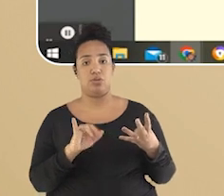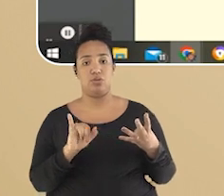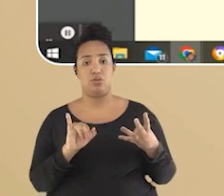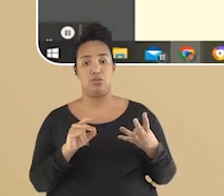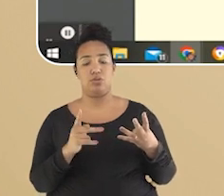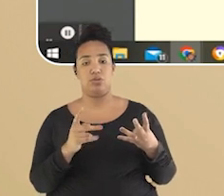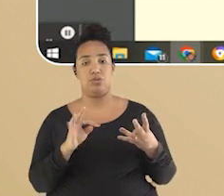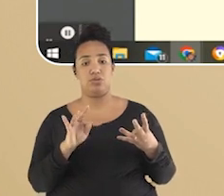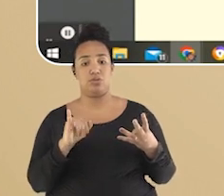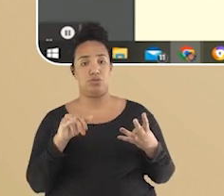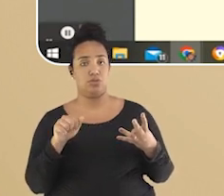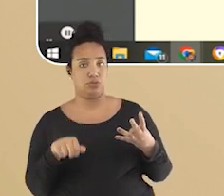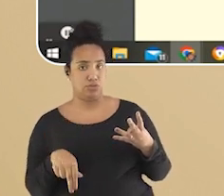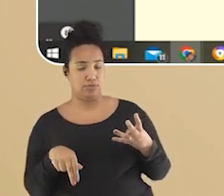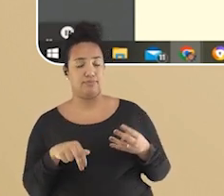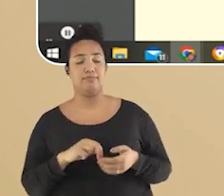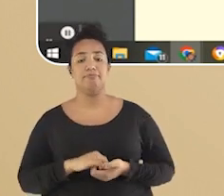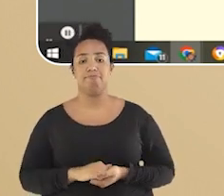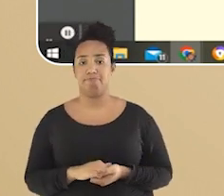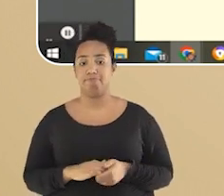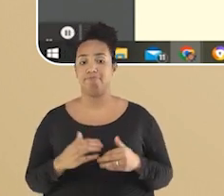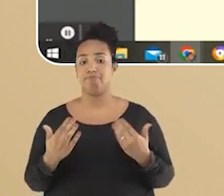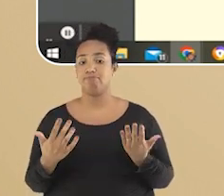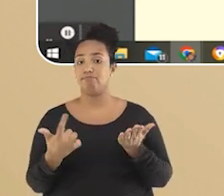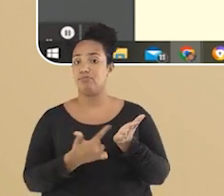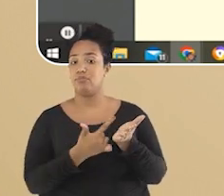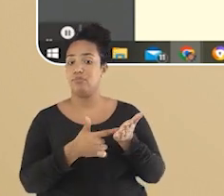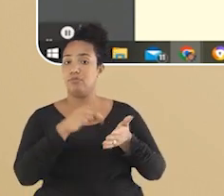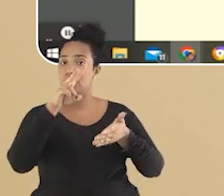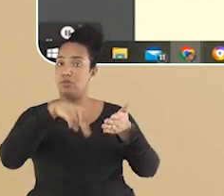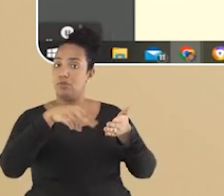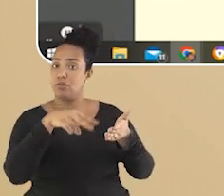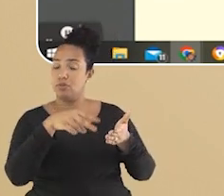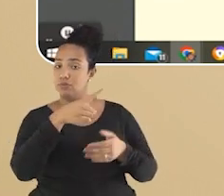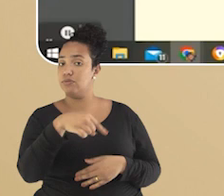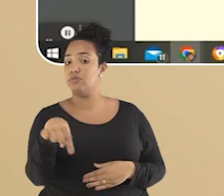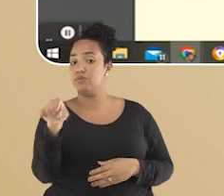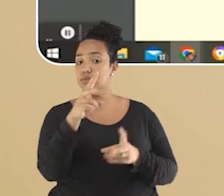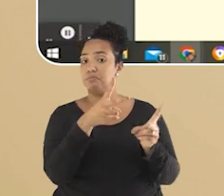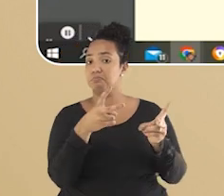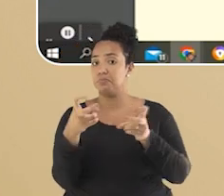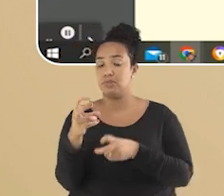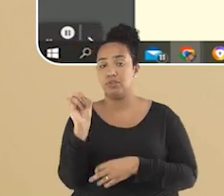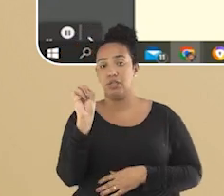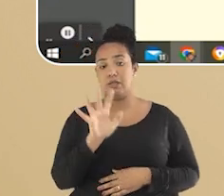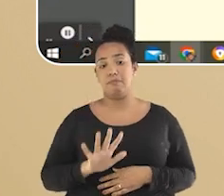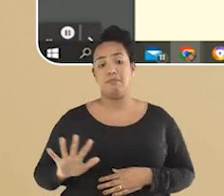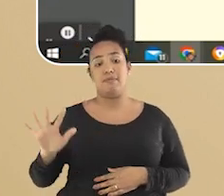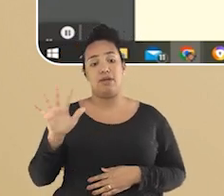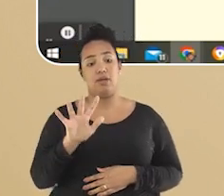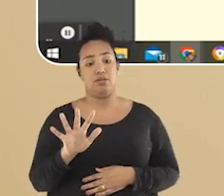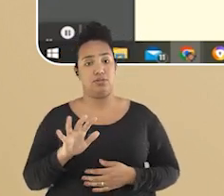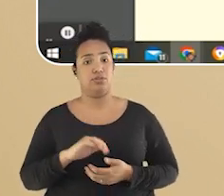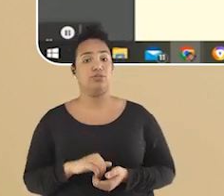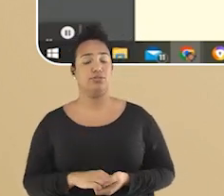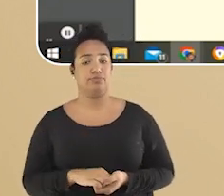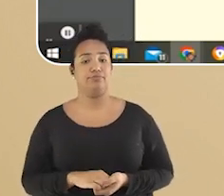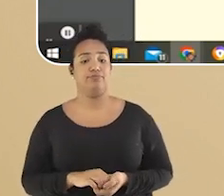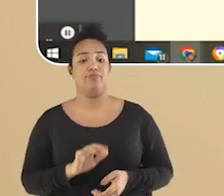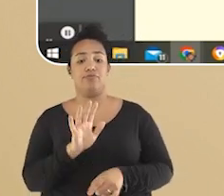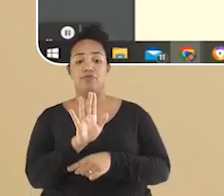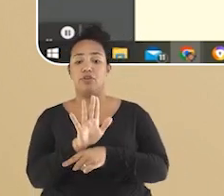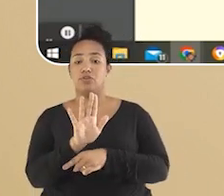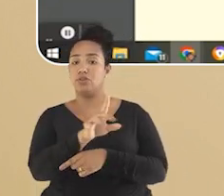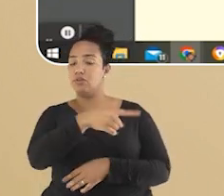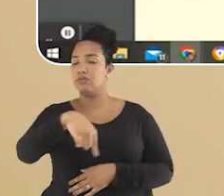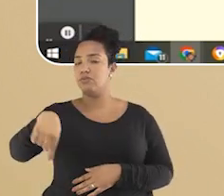Berlink. Na leitura desse livro, percebam bastante as ilustrações. Elas vão nos ajudar